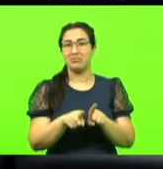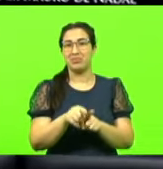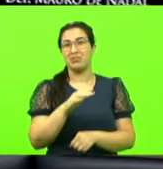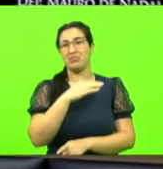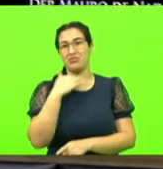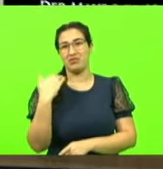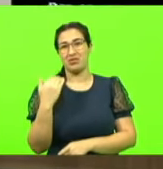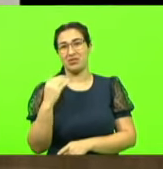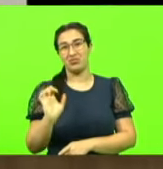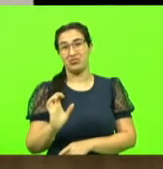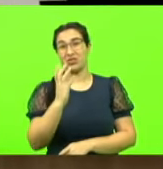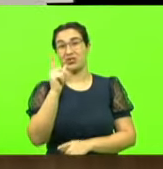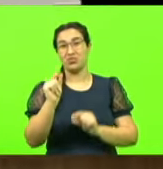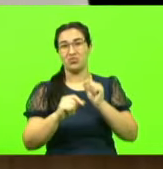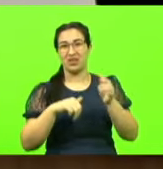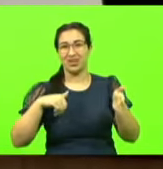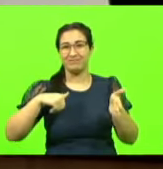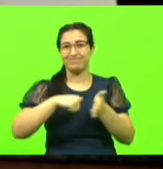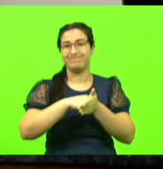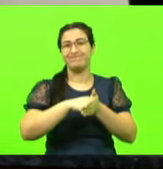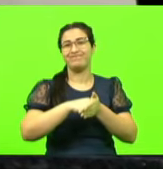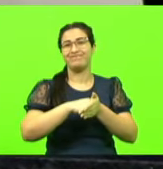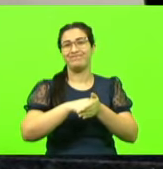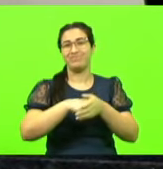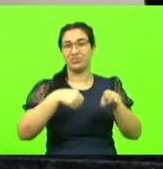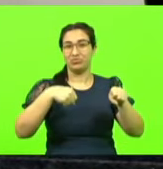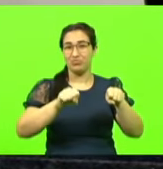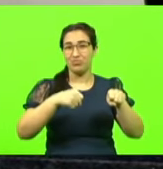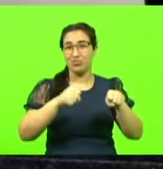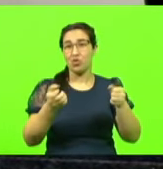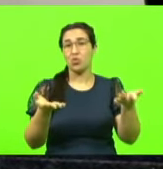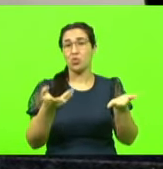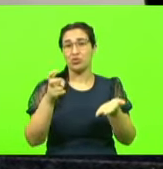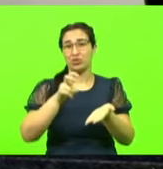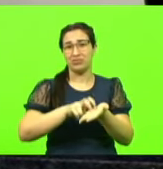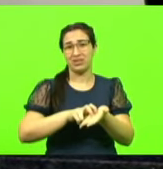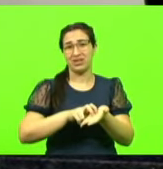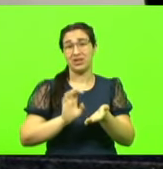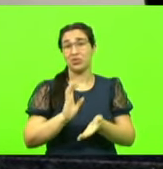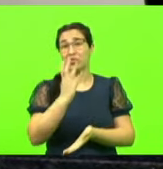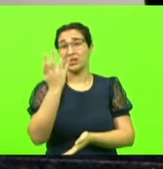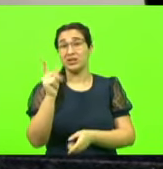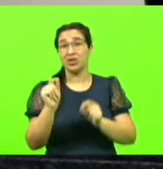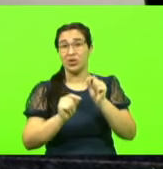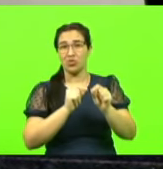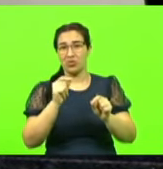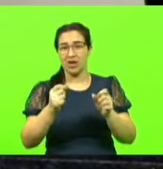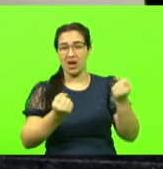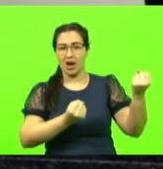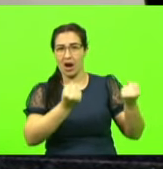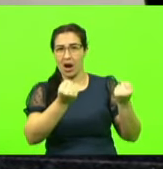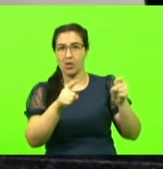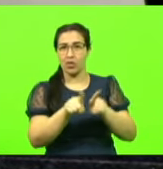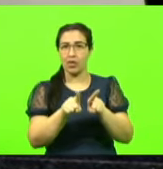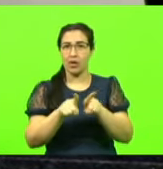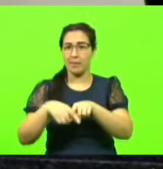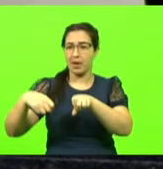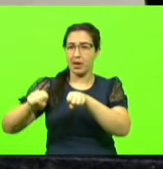trágico acidente de moto na manhã de hoje. O fato aconteceu após uma batida entre o carro e uma moto no